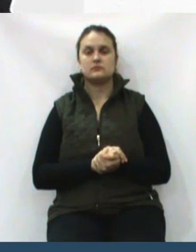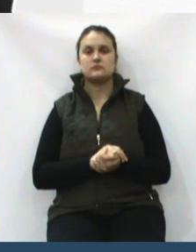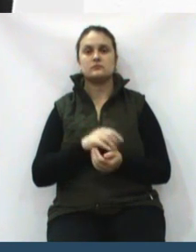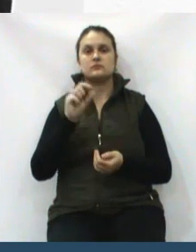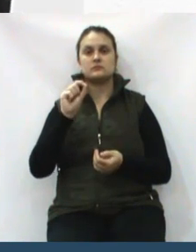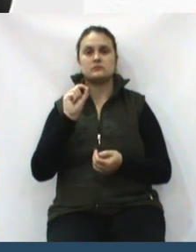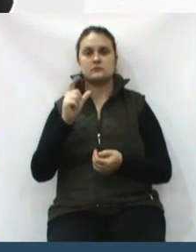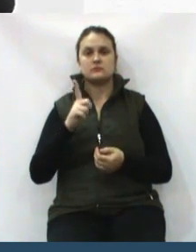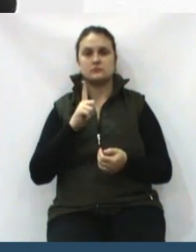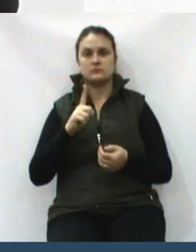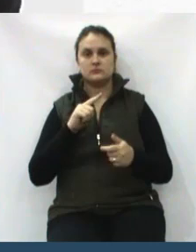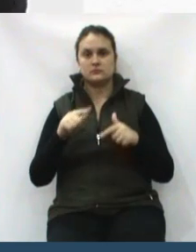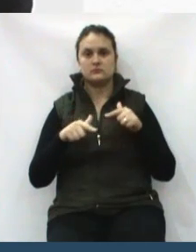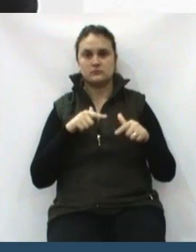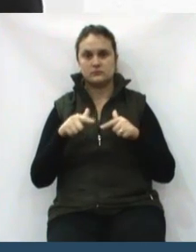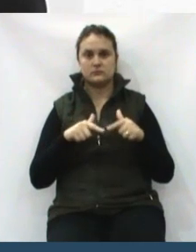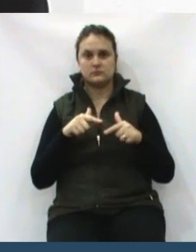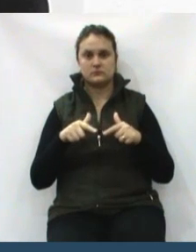aquelas exercidas